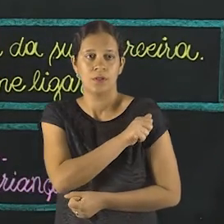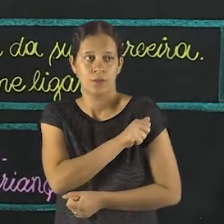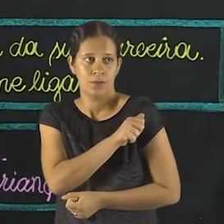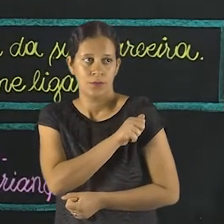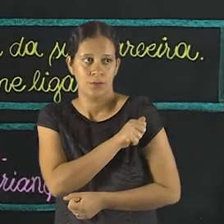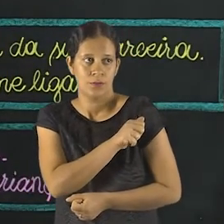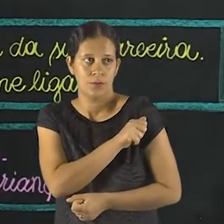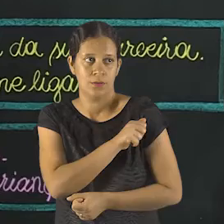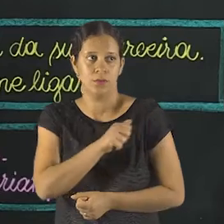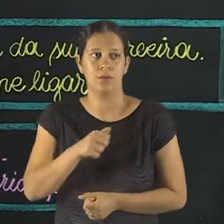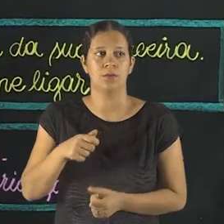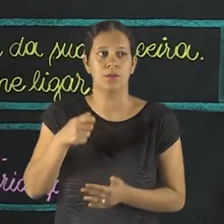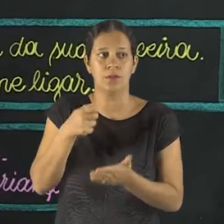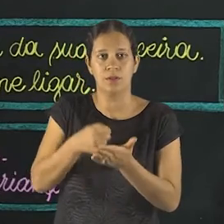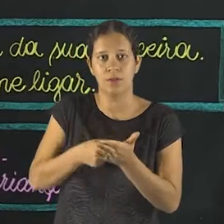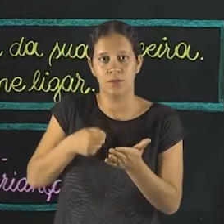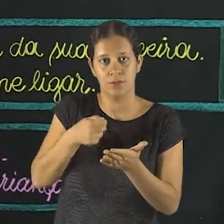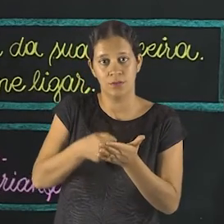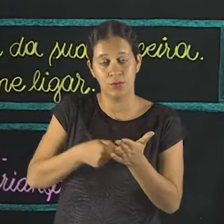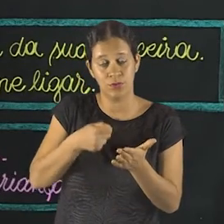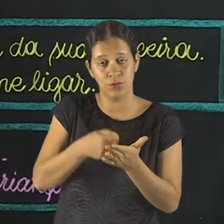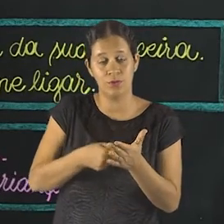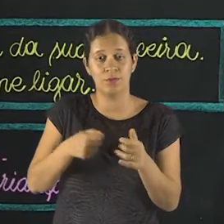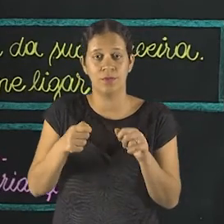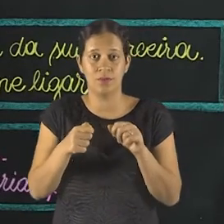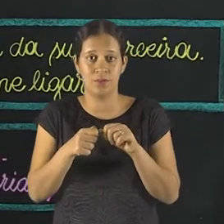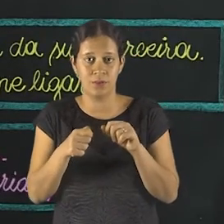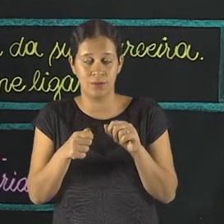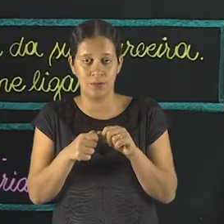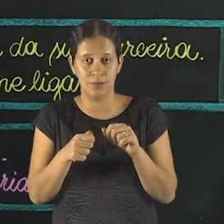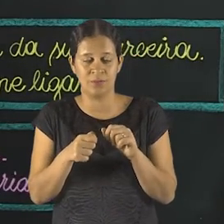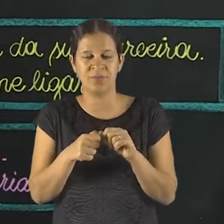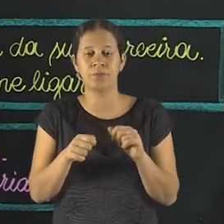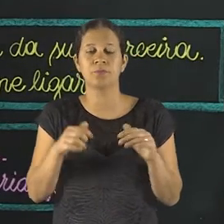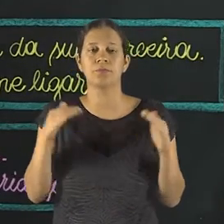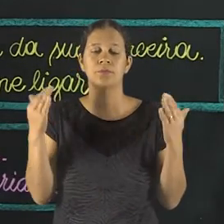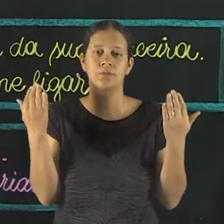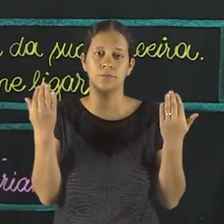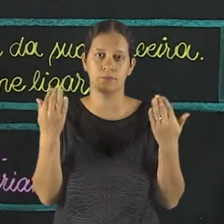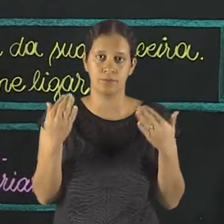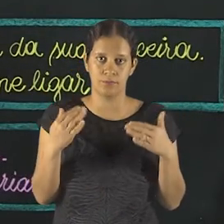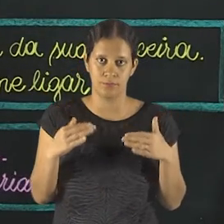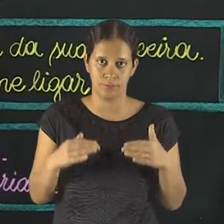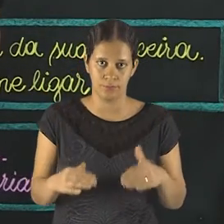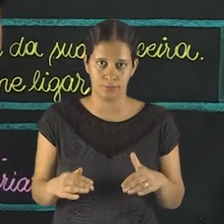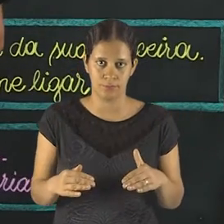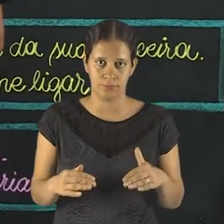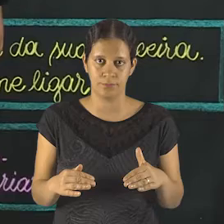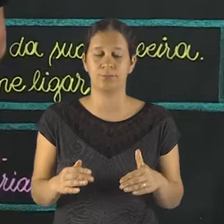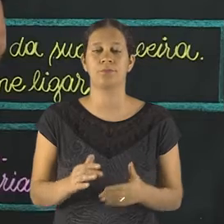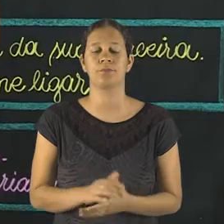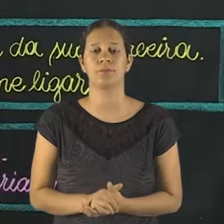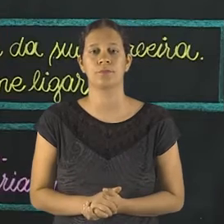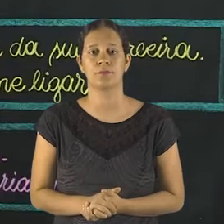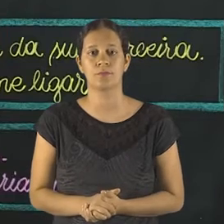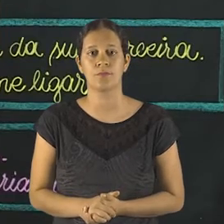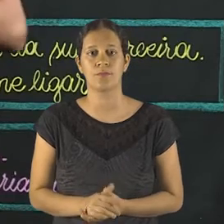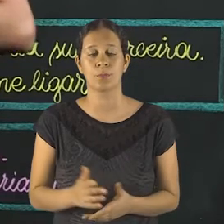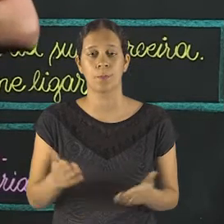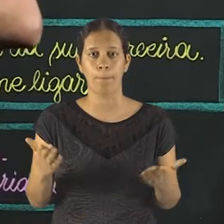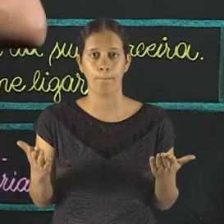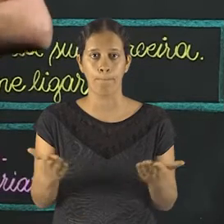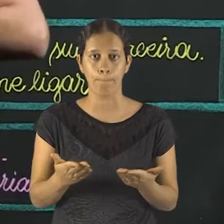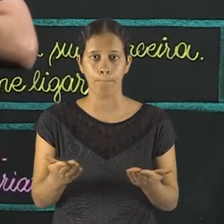aluno insistiu em fazer a prova. O aluno insistiu em fazer a prova.